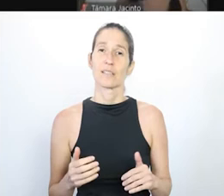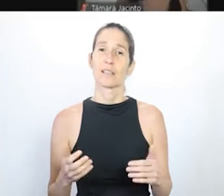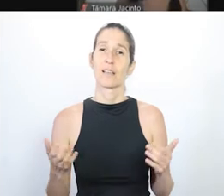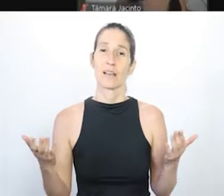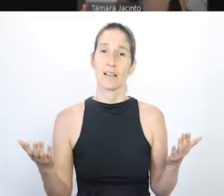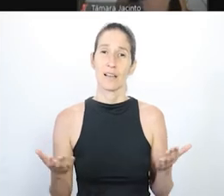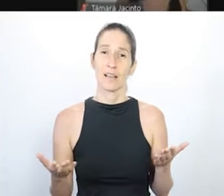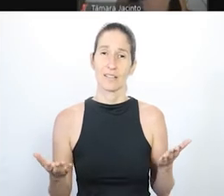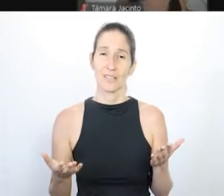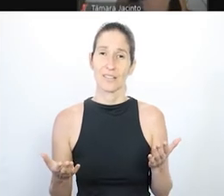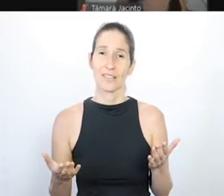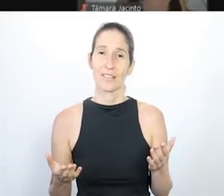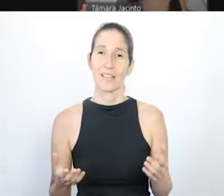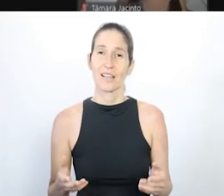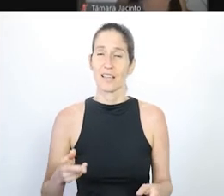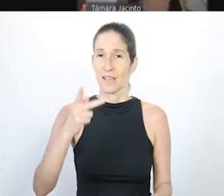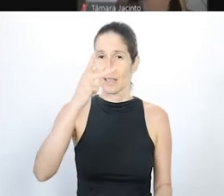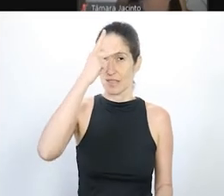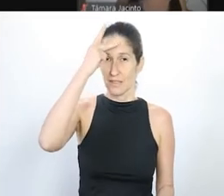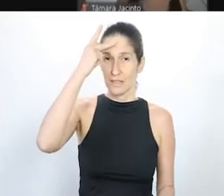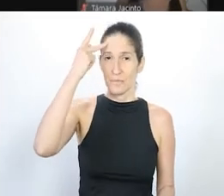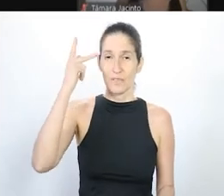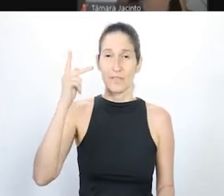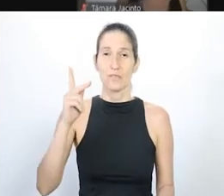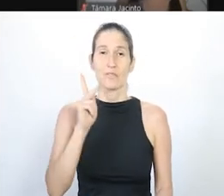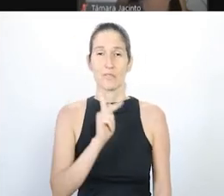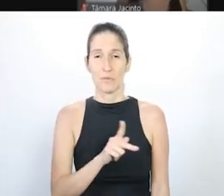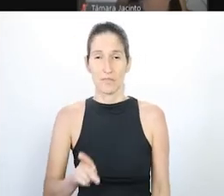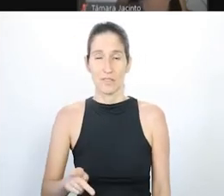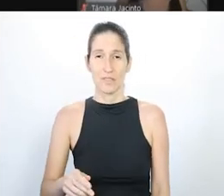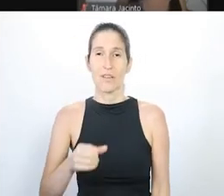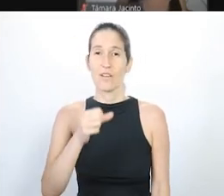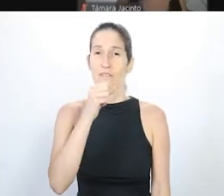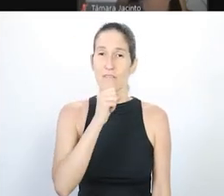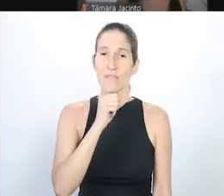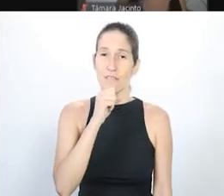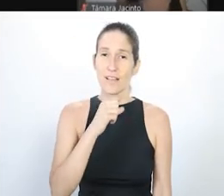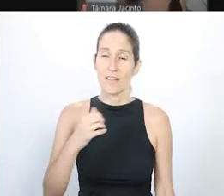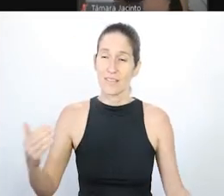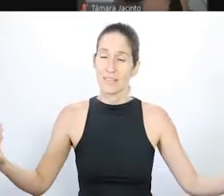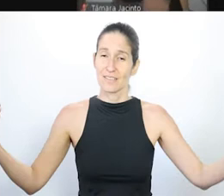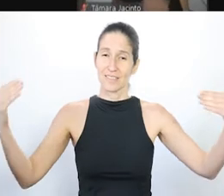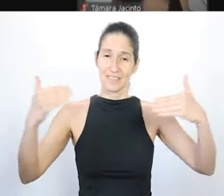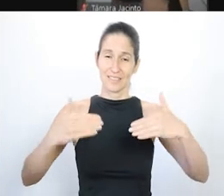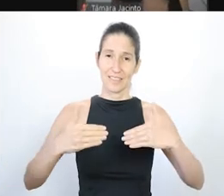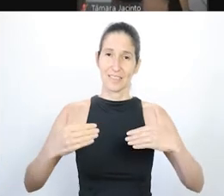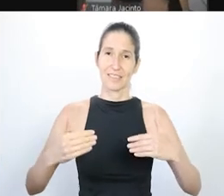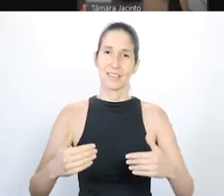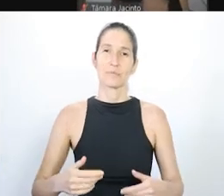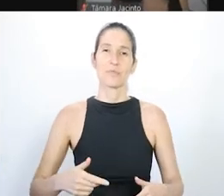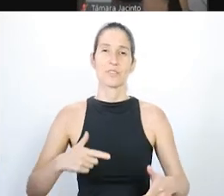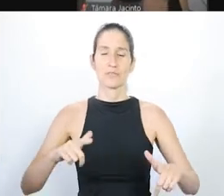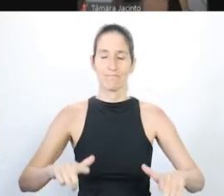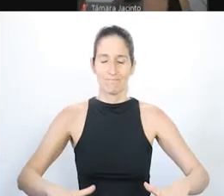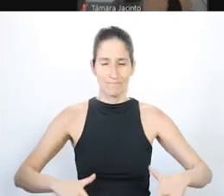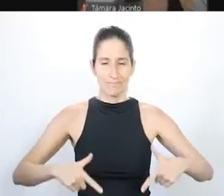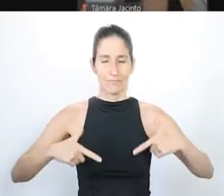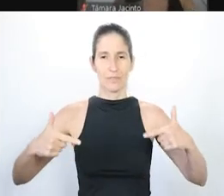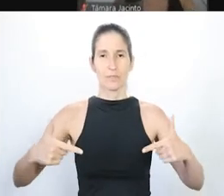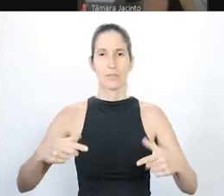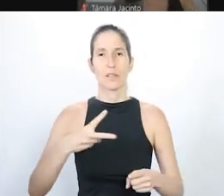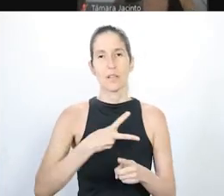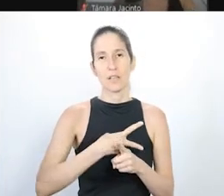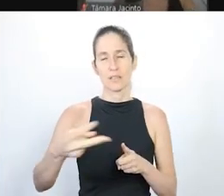que a gente lute e vença. E tenha força nesse momento. Então, é